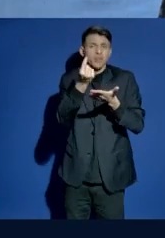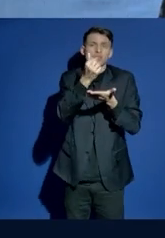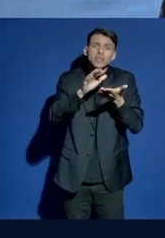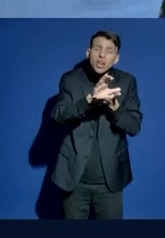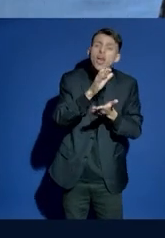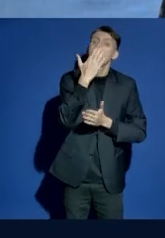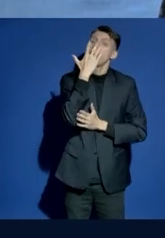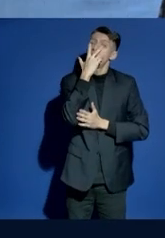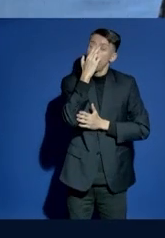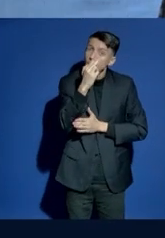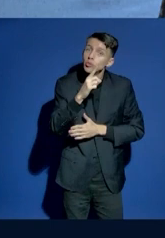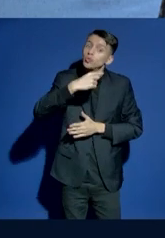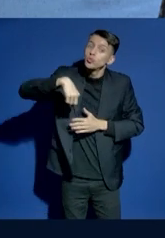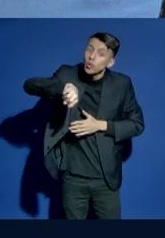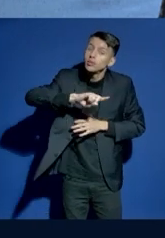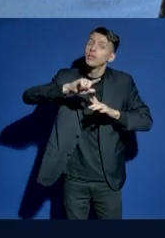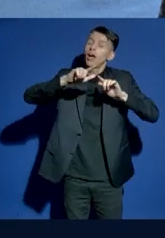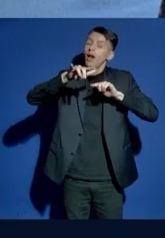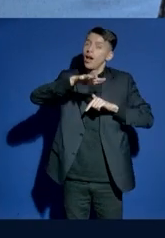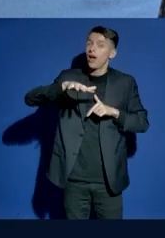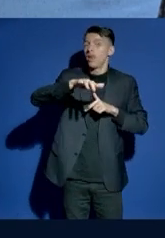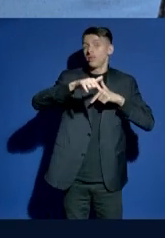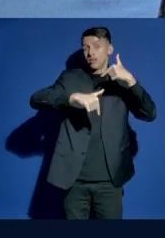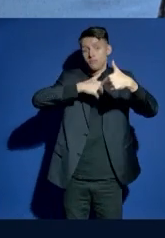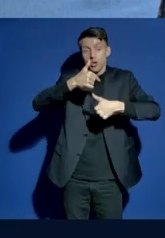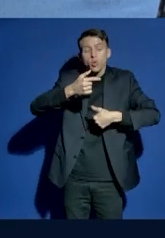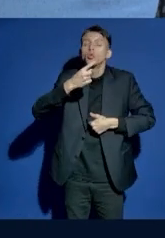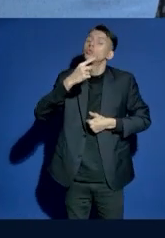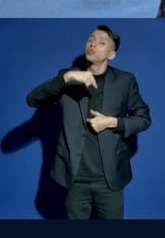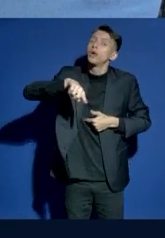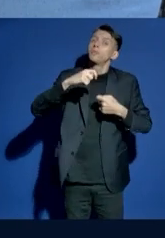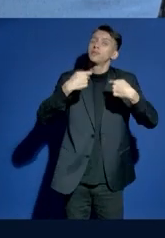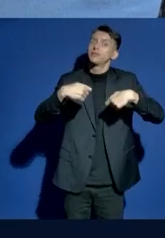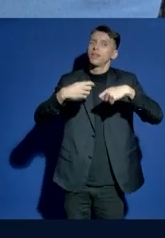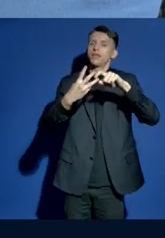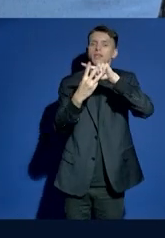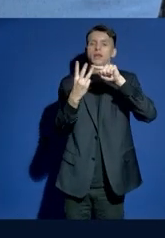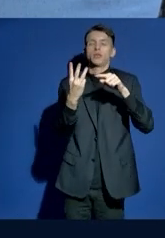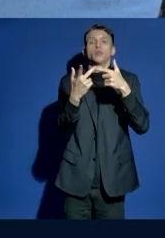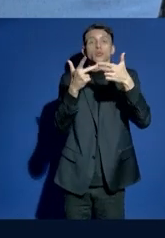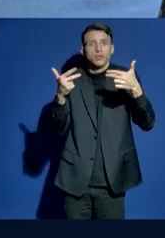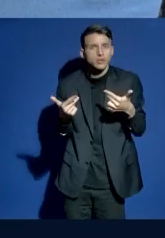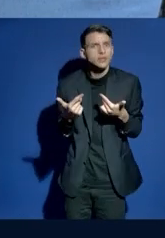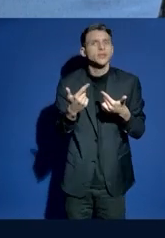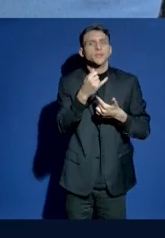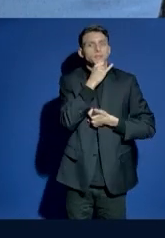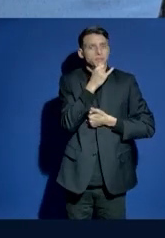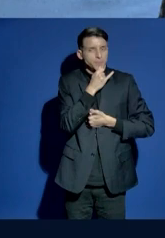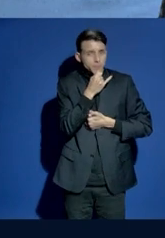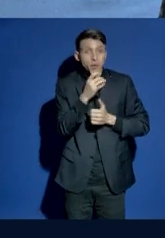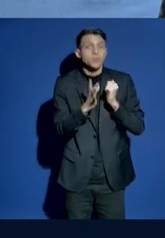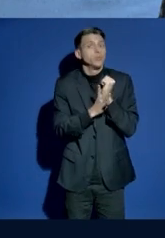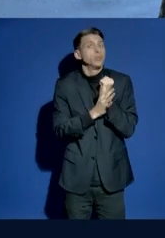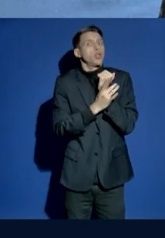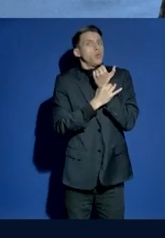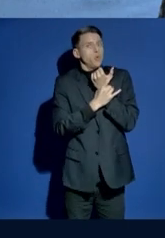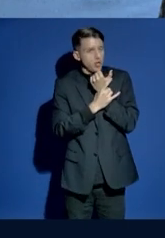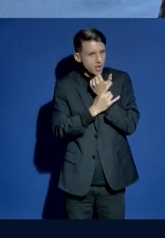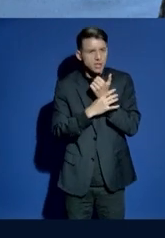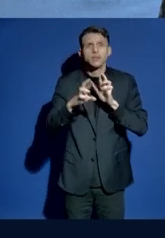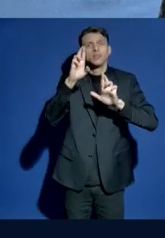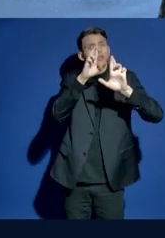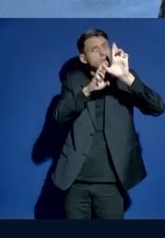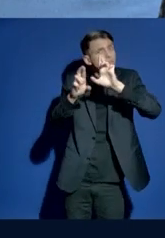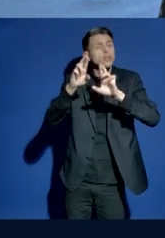nosso setor, a nível nacional, na minha opinião, nós precisamos de três coisas, né? Previsibilidade, segurança jurídica e